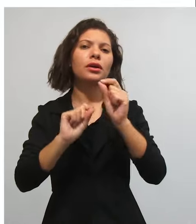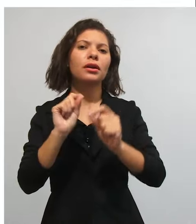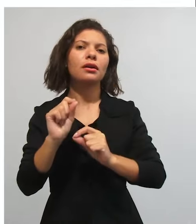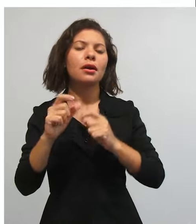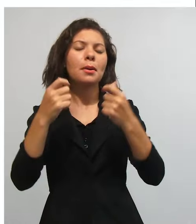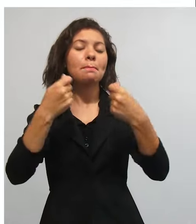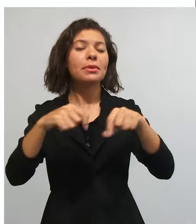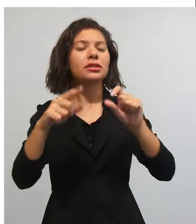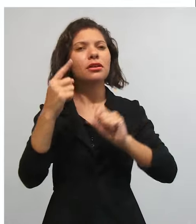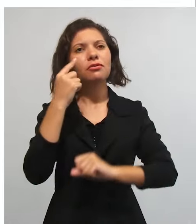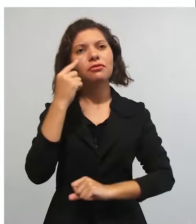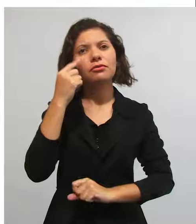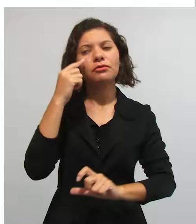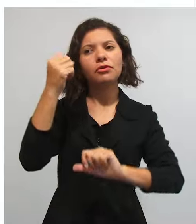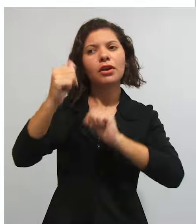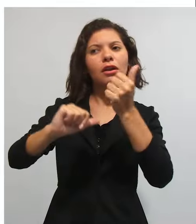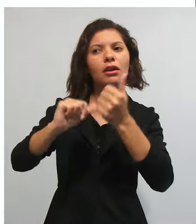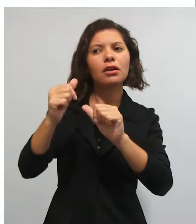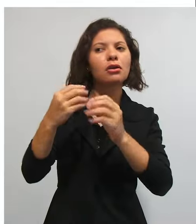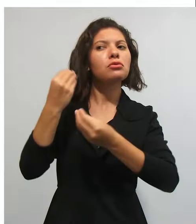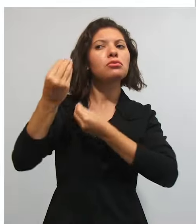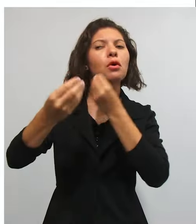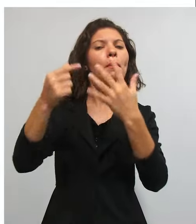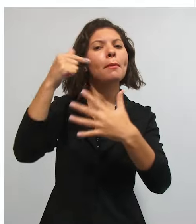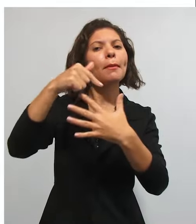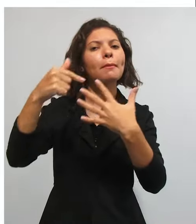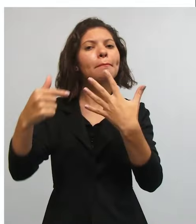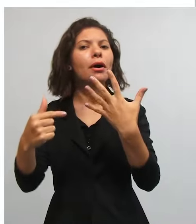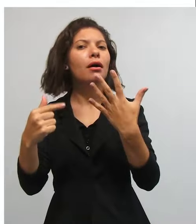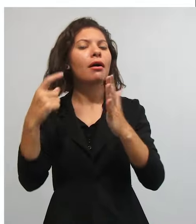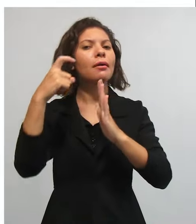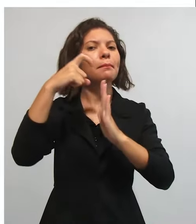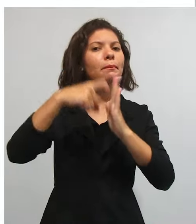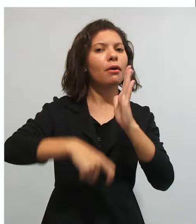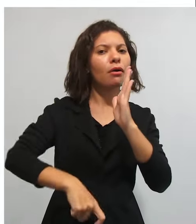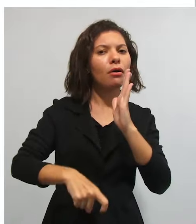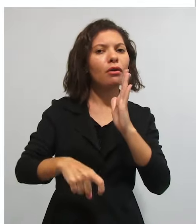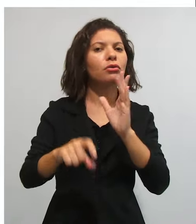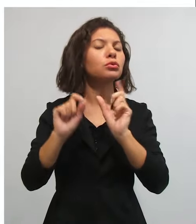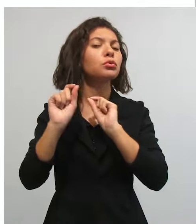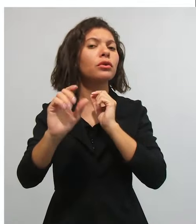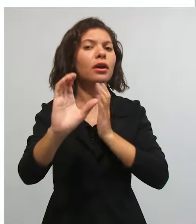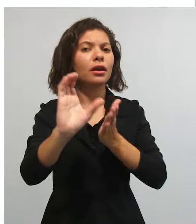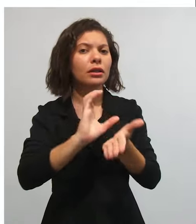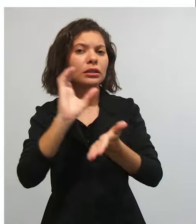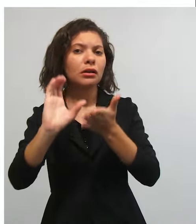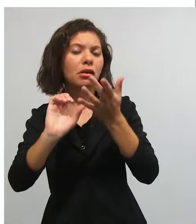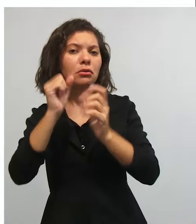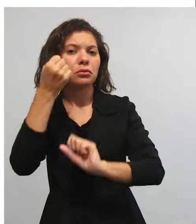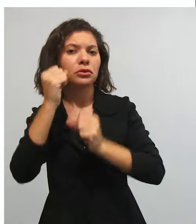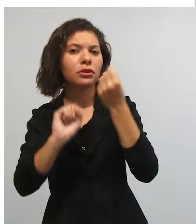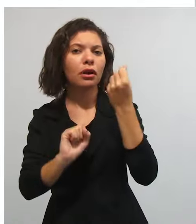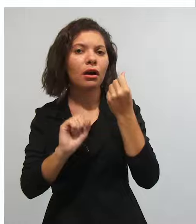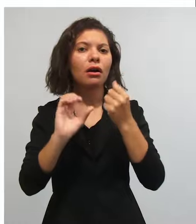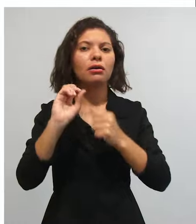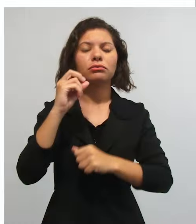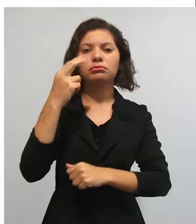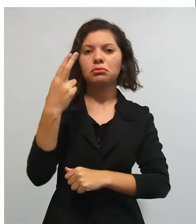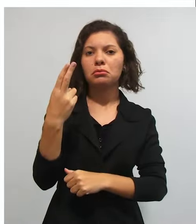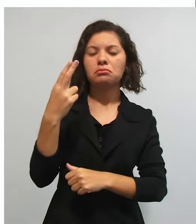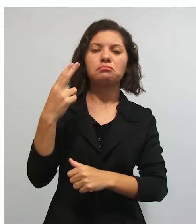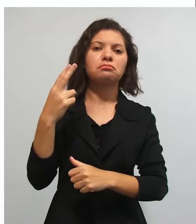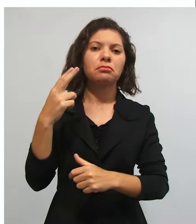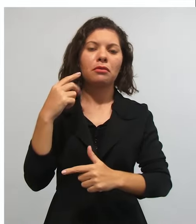como ela vai se classificar, se é impostos, se é contribuições, se é receita industrial, se é receita de serviços, tá